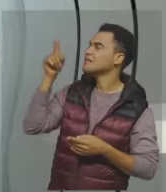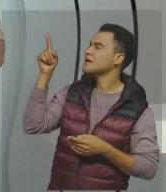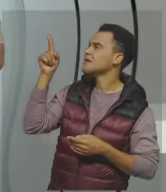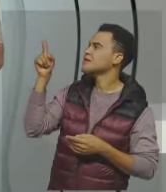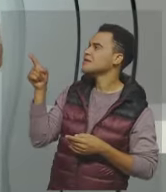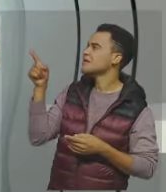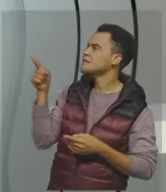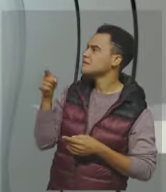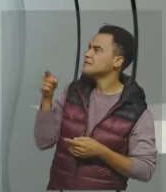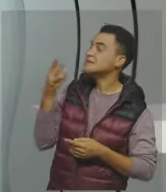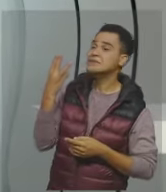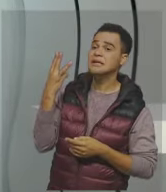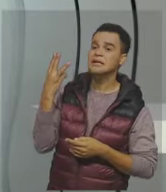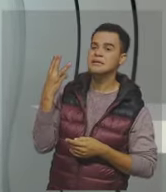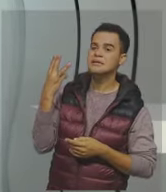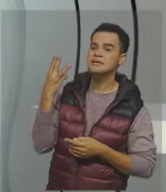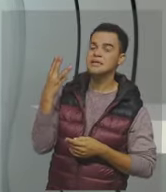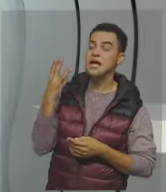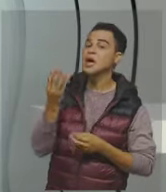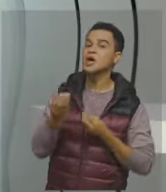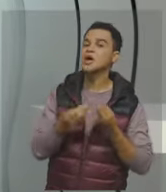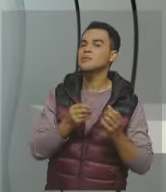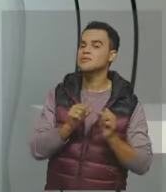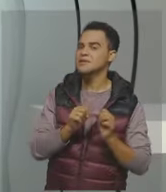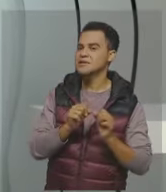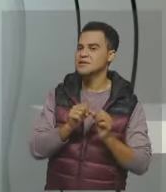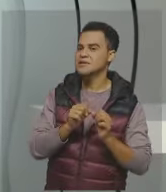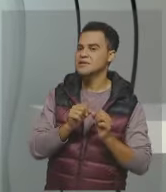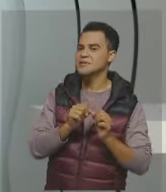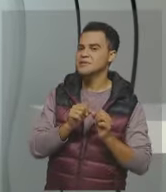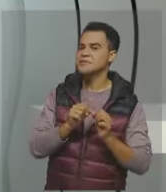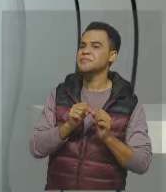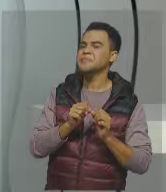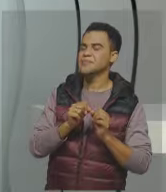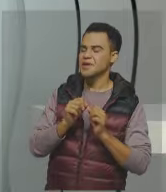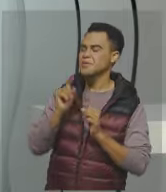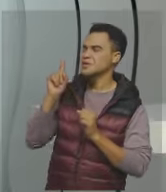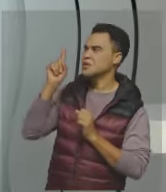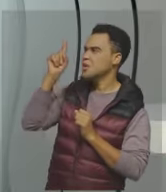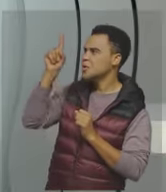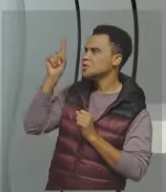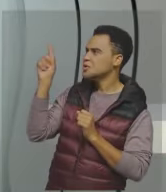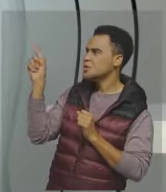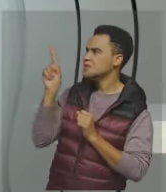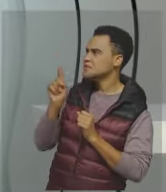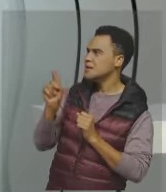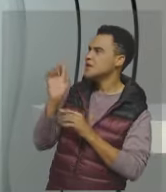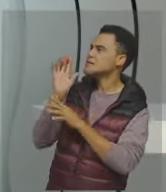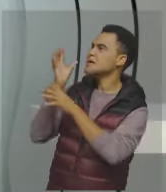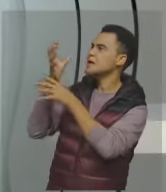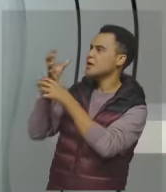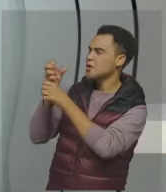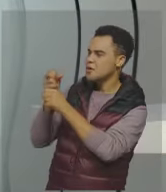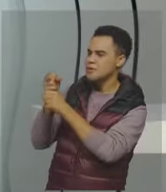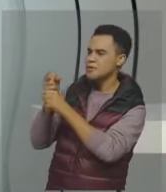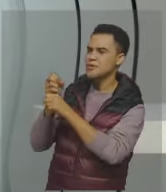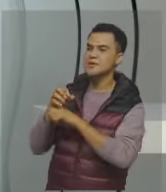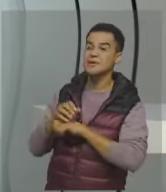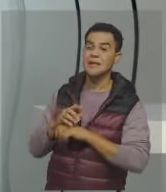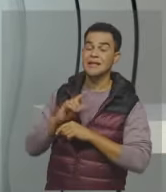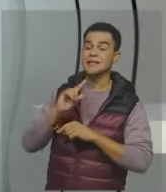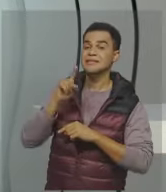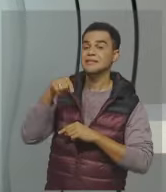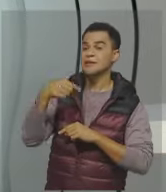Então, o que eu vou fazer aqui? Eu vou calcular o série desses 3 aqui e depois eu vou calcular